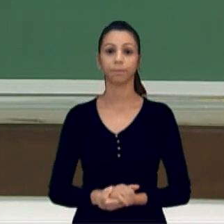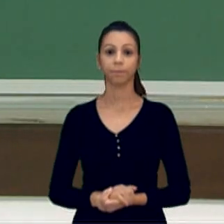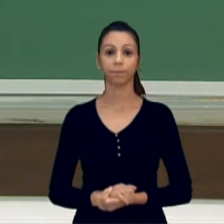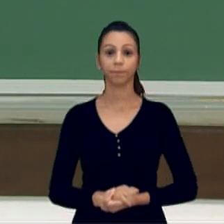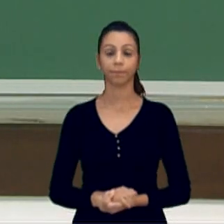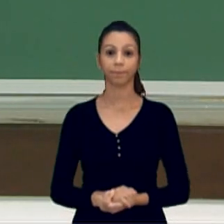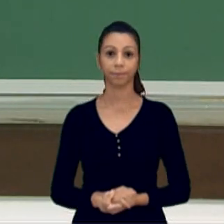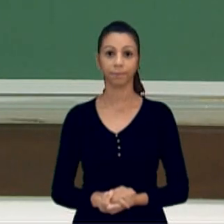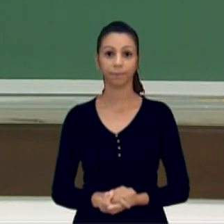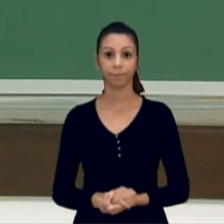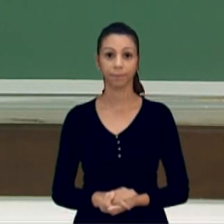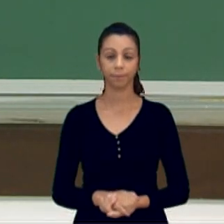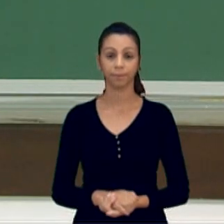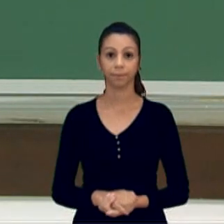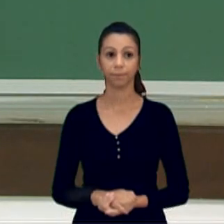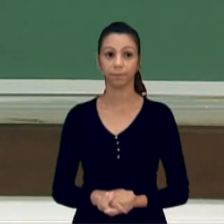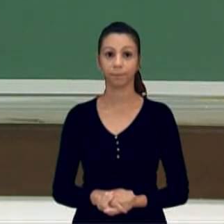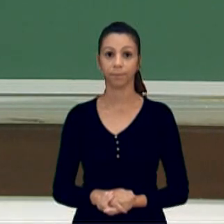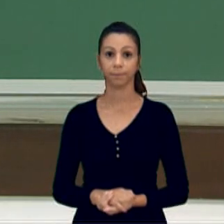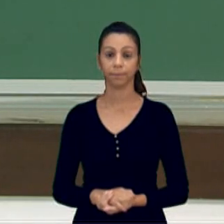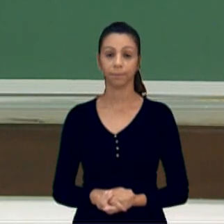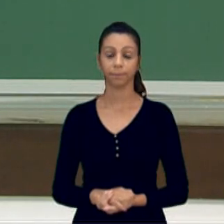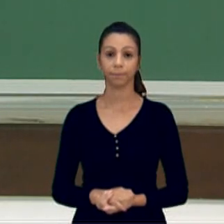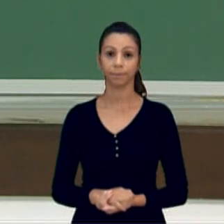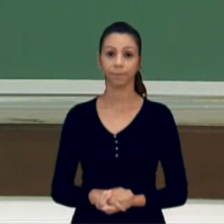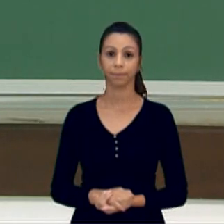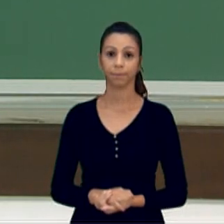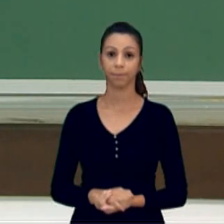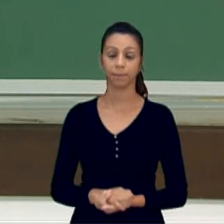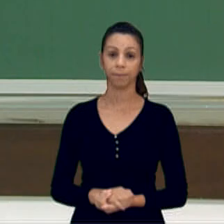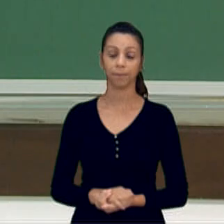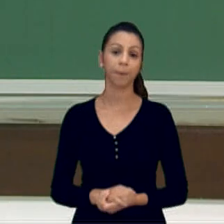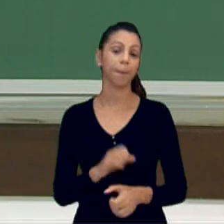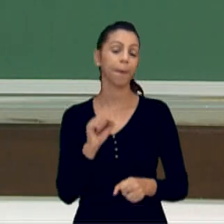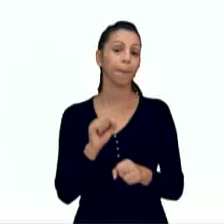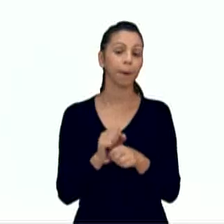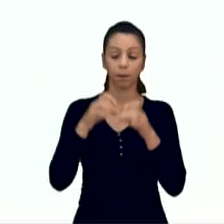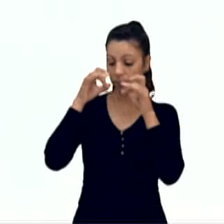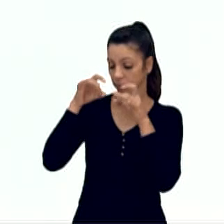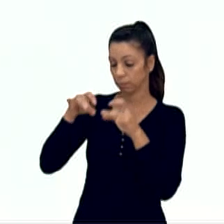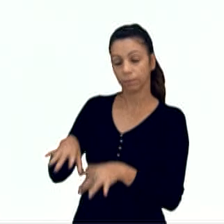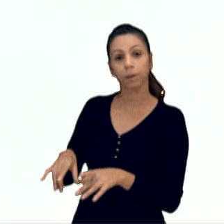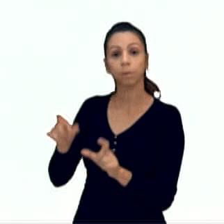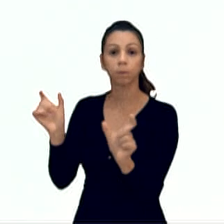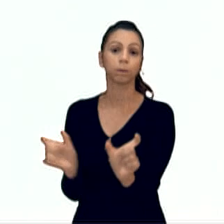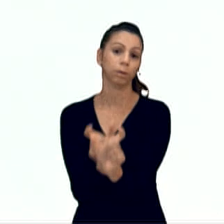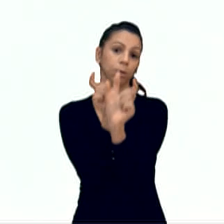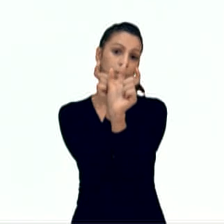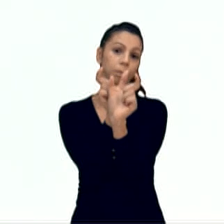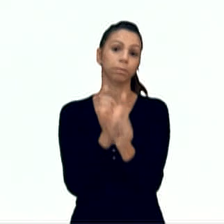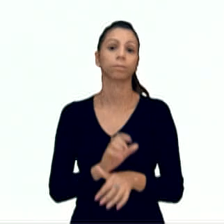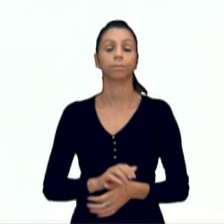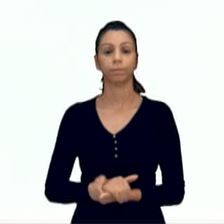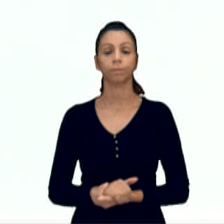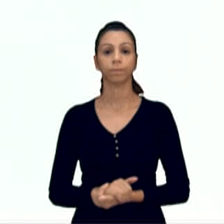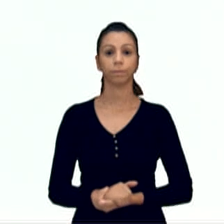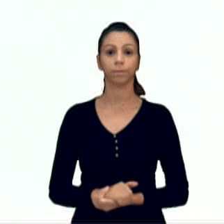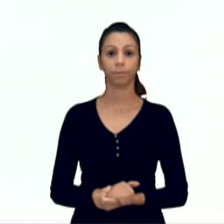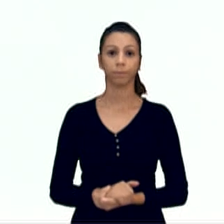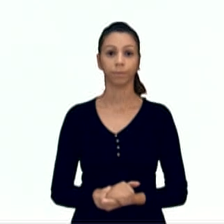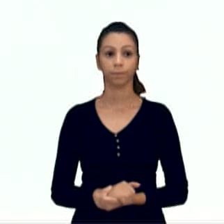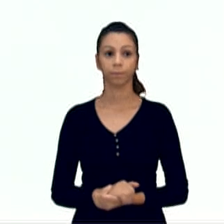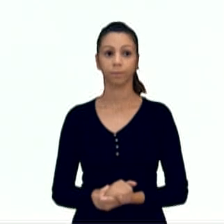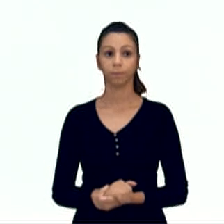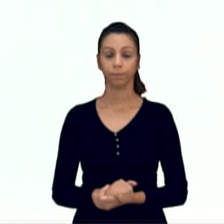Give up, então, é parar de tentar ou desistir. São sinônimos, né? Letter B, speak